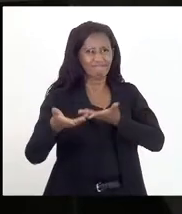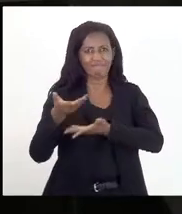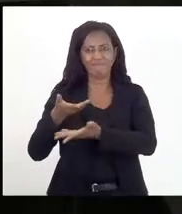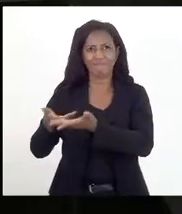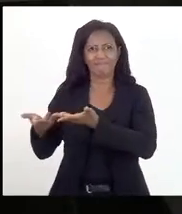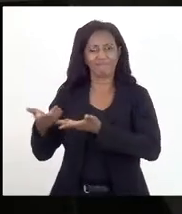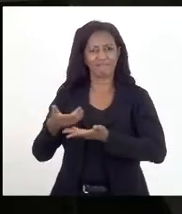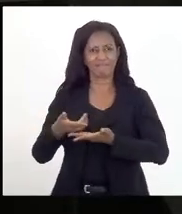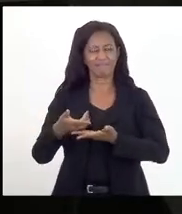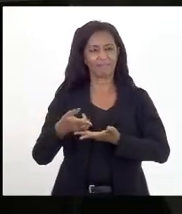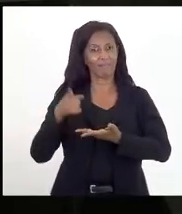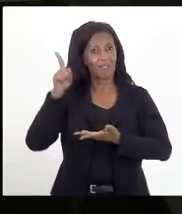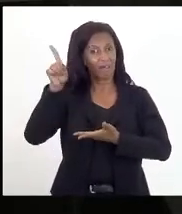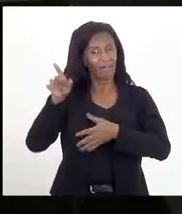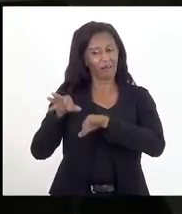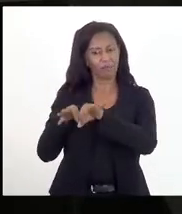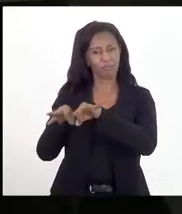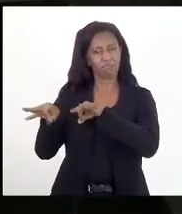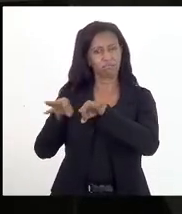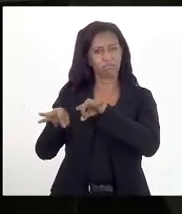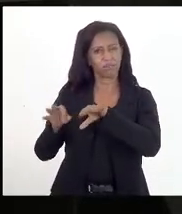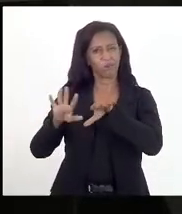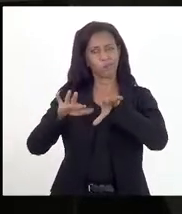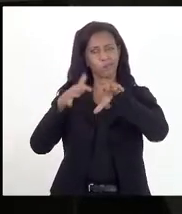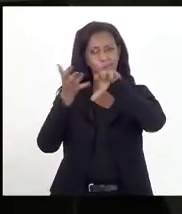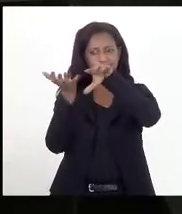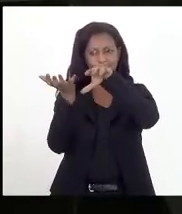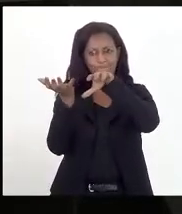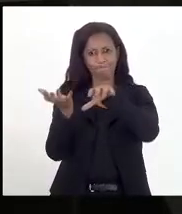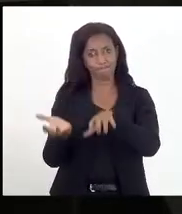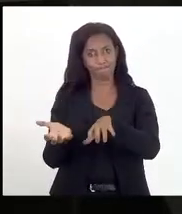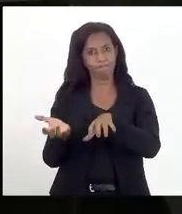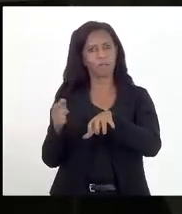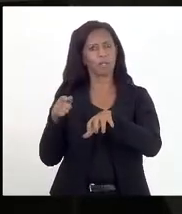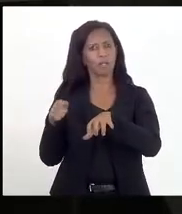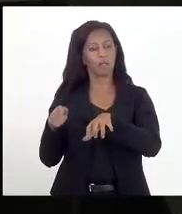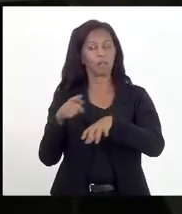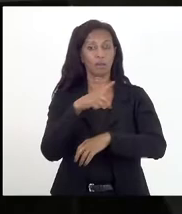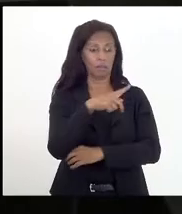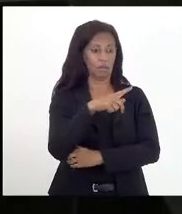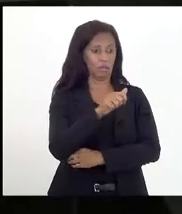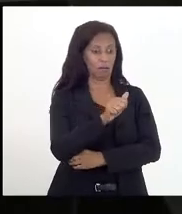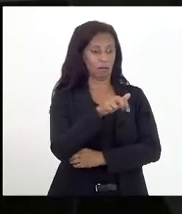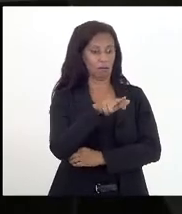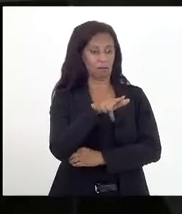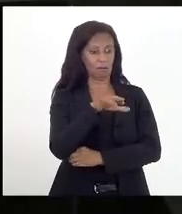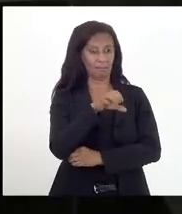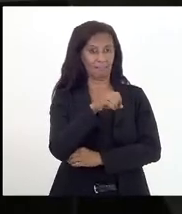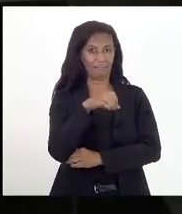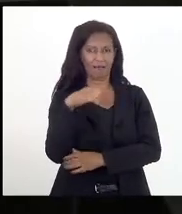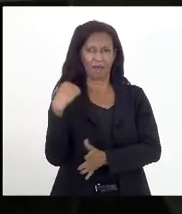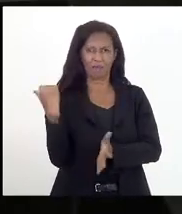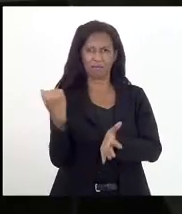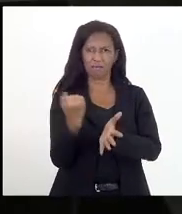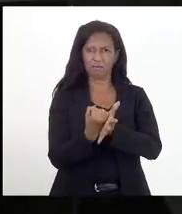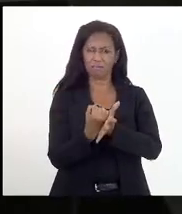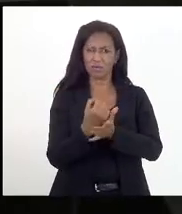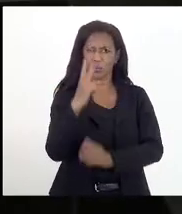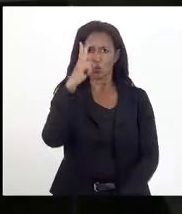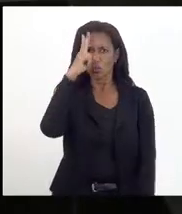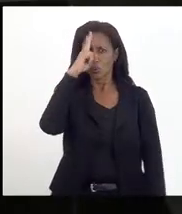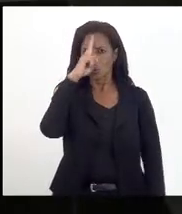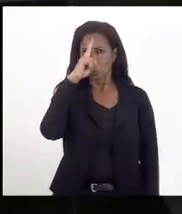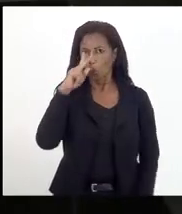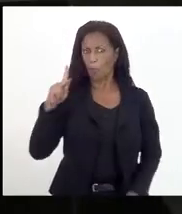edificação de Brasília eu tô Palácio Capanema é um símbolo histórico da